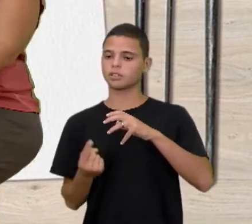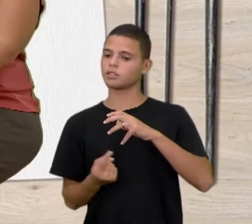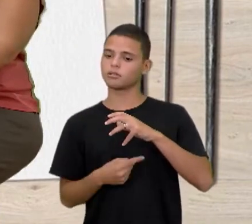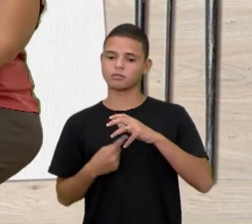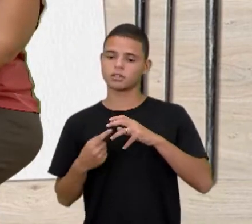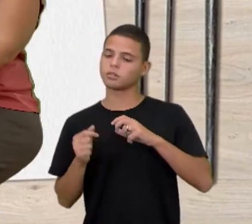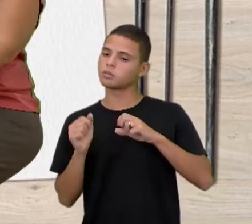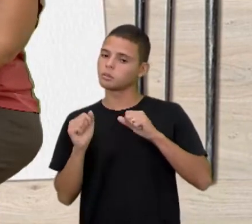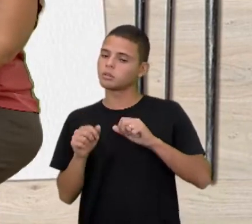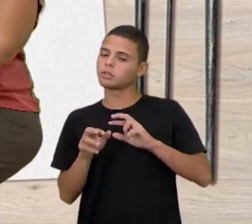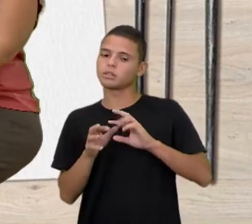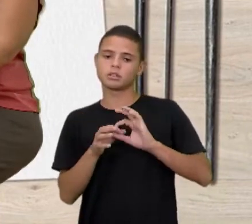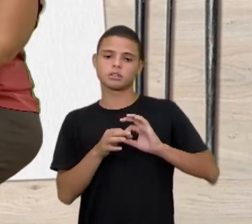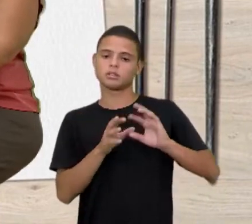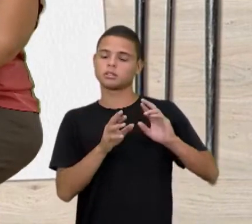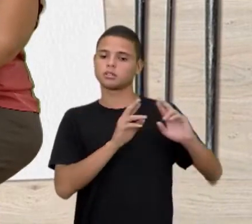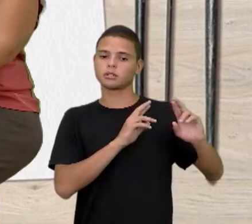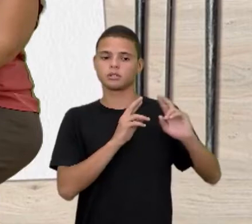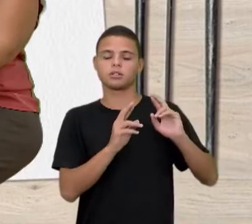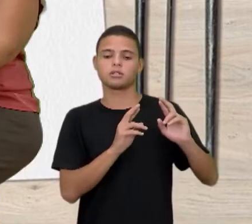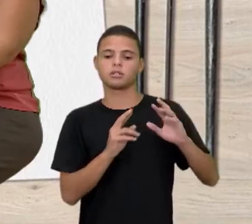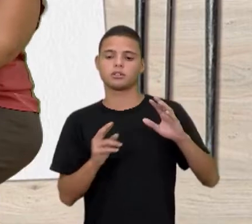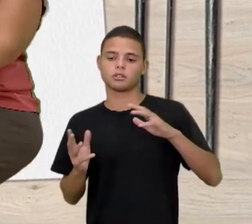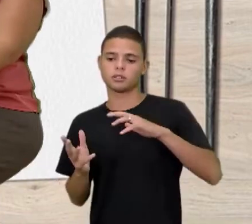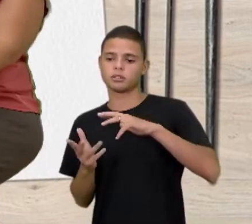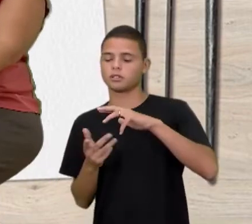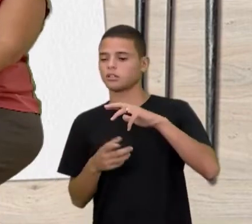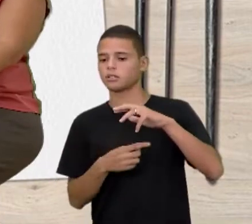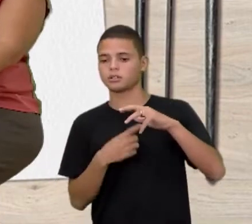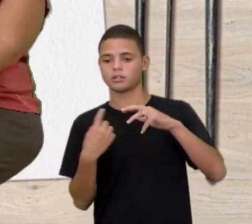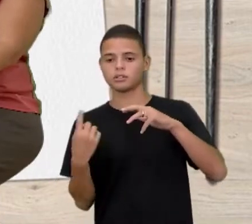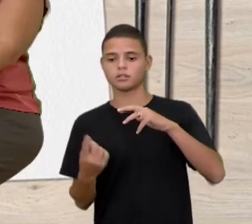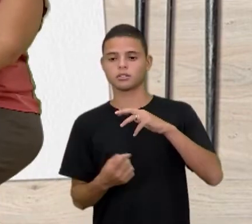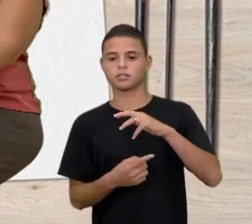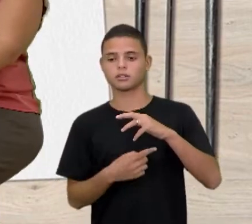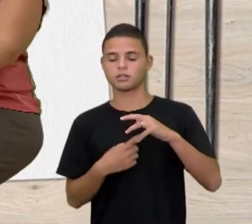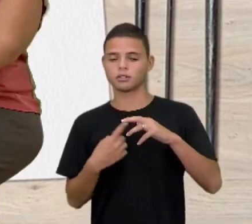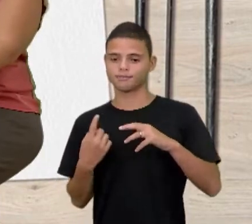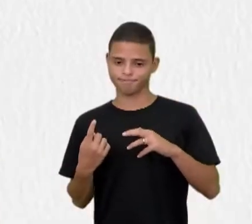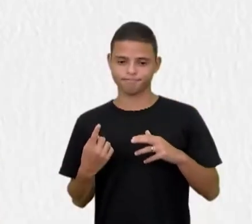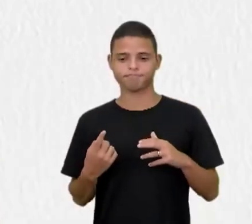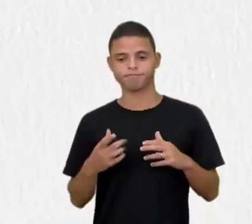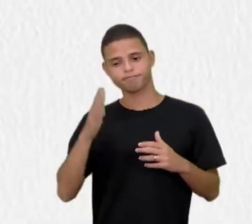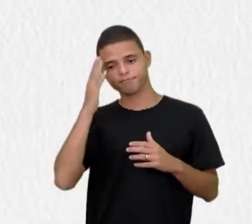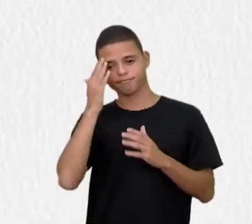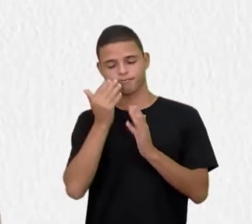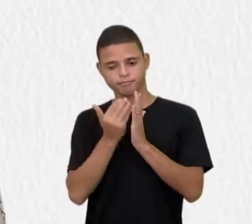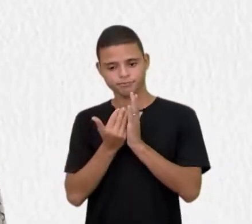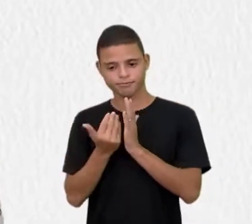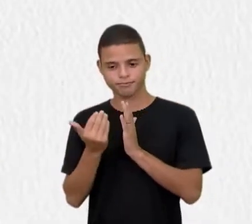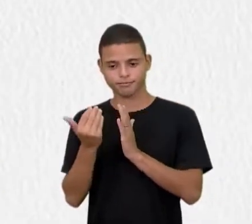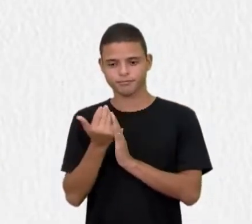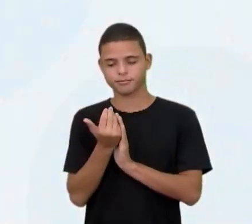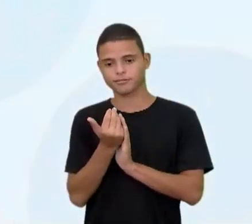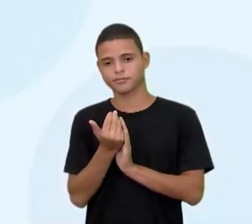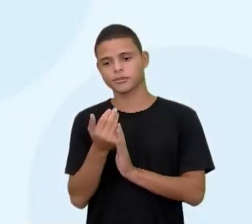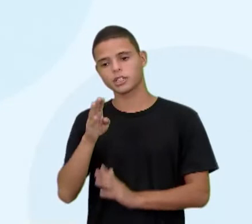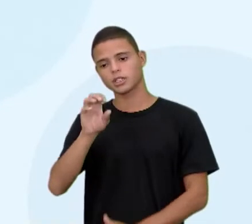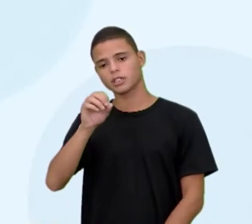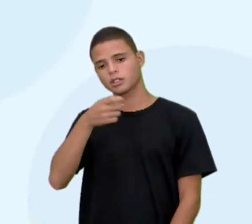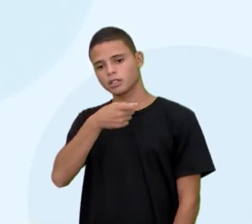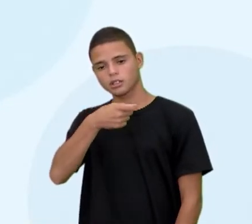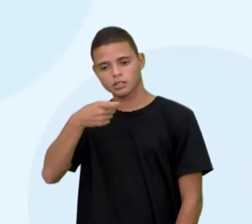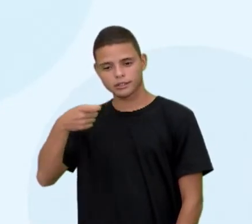país ou também pode ser globalizado, trabalhar uma questão mundial. Então, para saber um pouquinho mais, olha só o box. Vocês